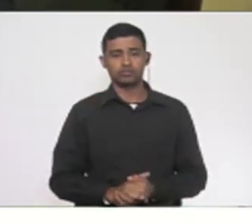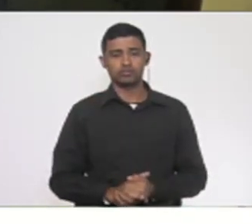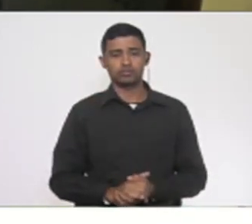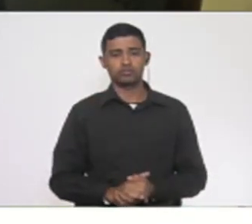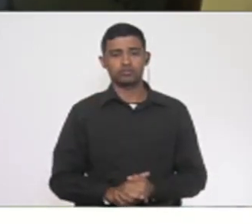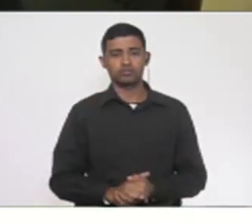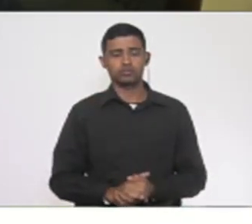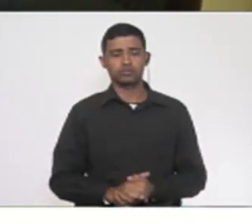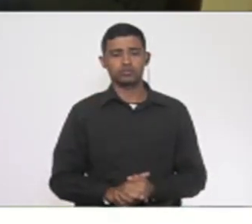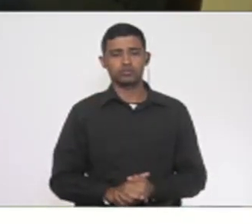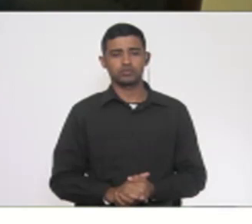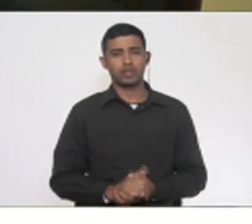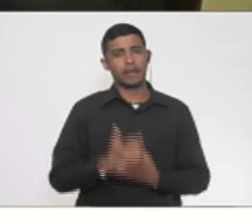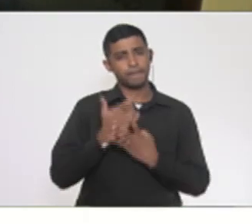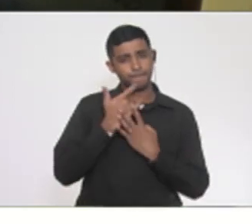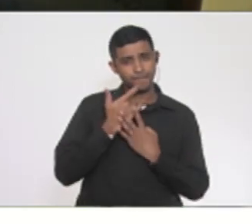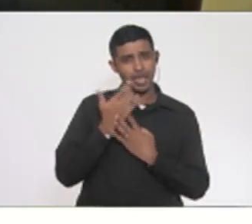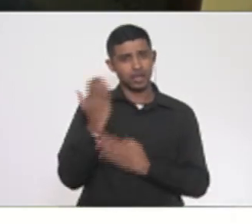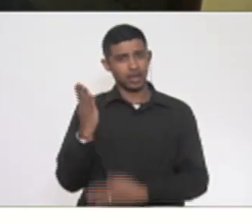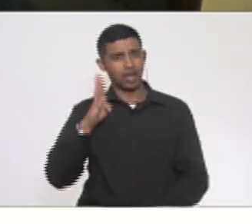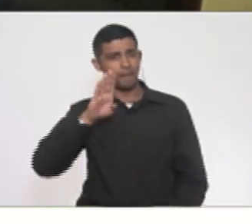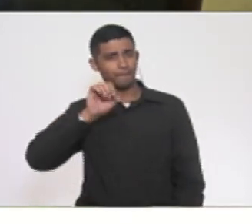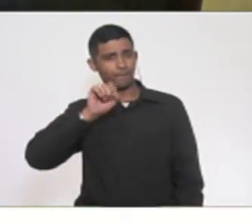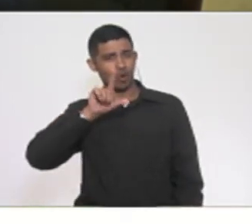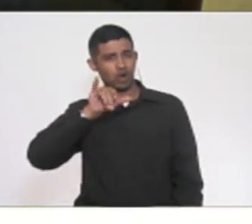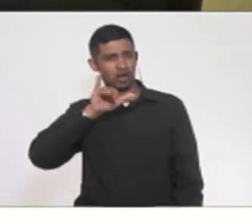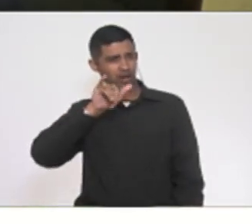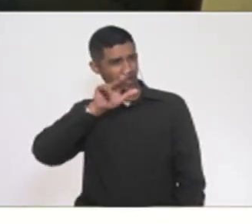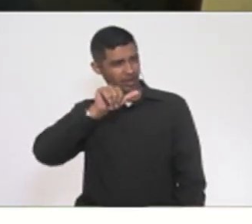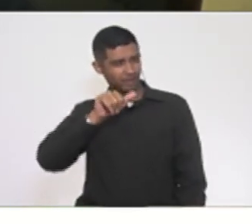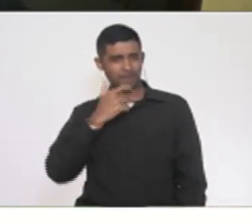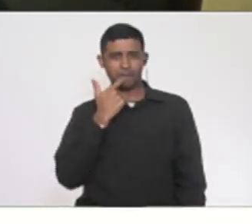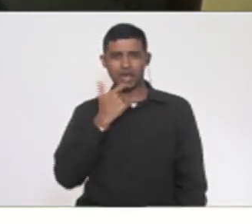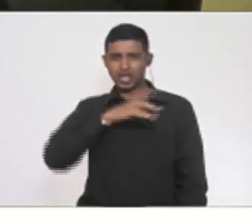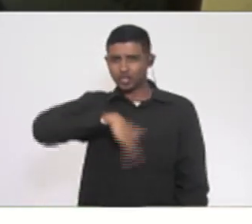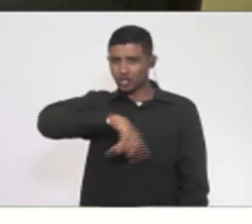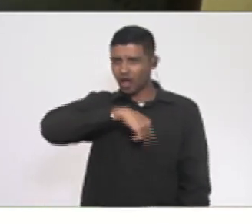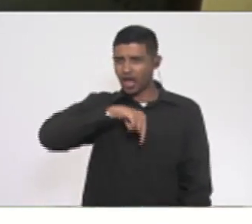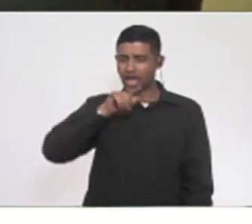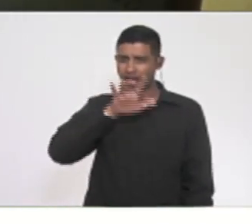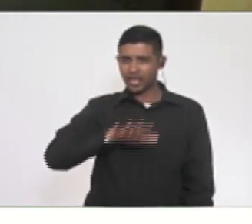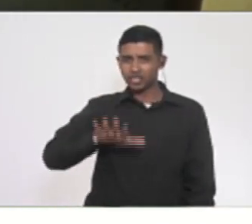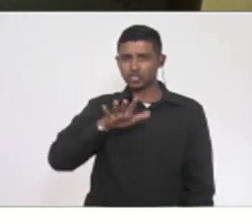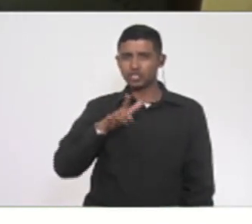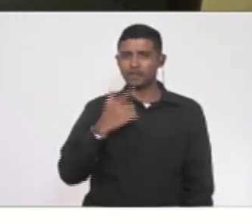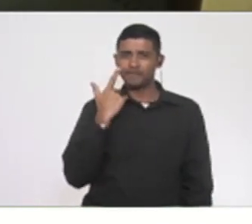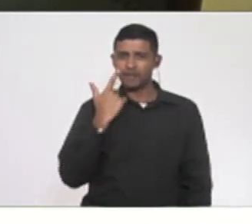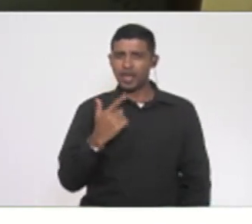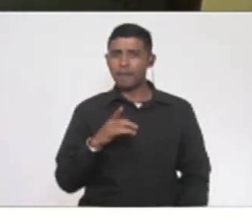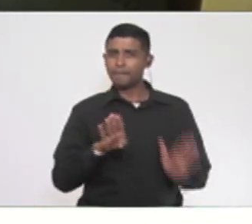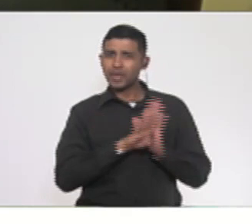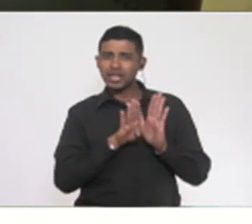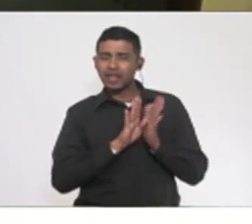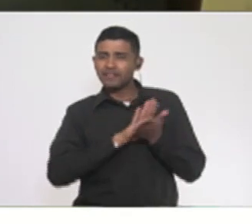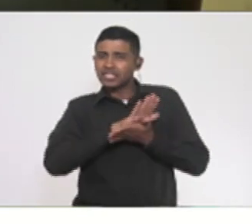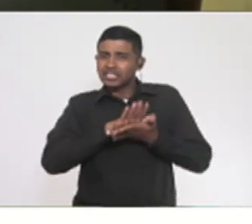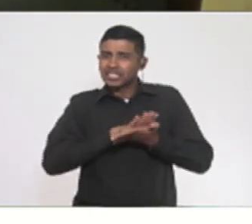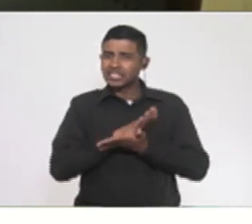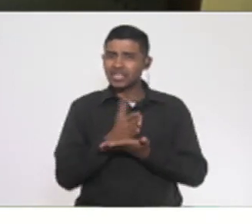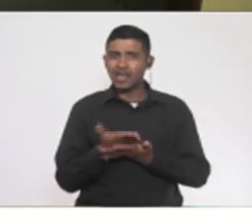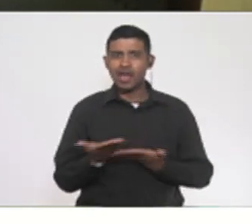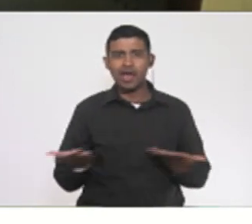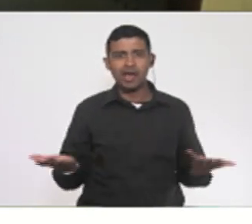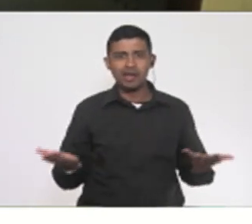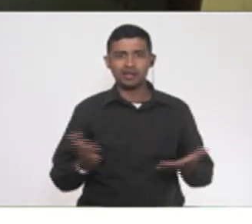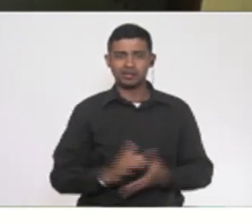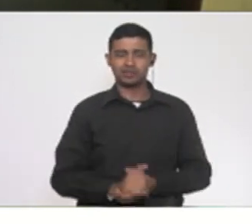distância, como é próximo à Bolívia, próximo à nossa região, a gente fica sem benefício nenhum, direto o próprio Estado do